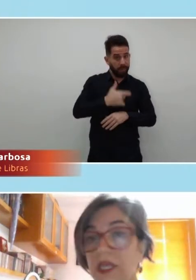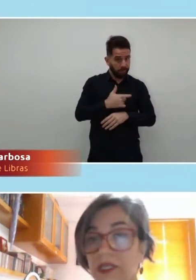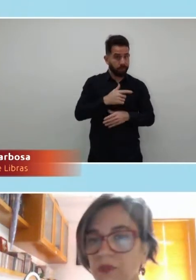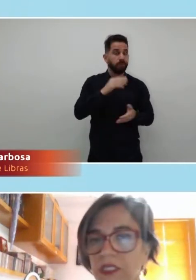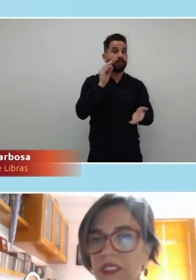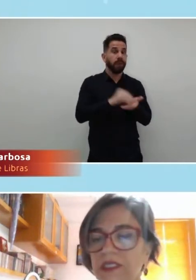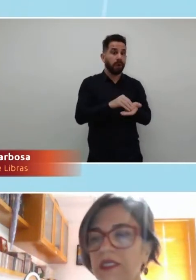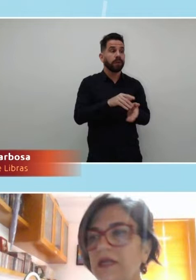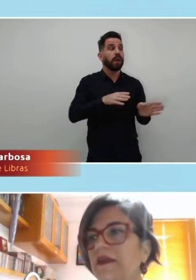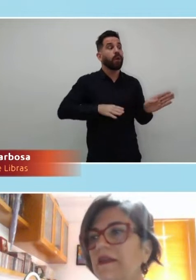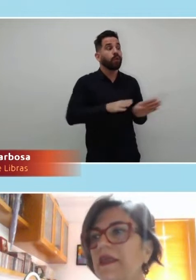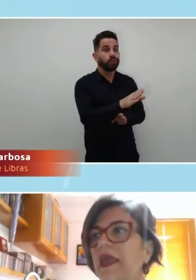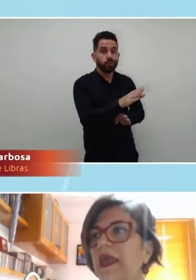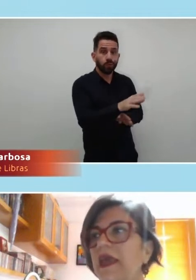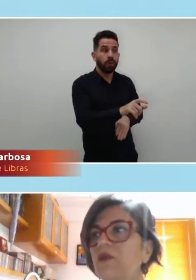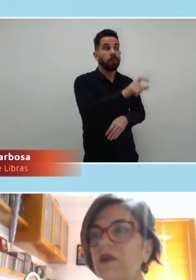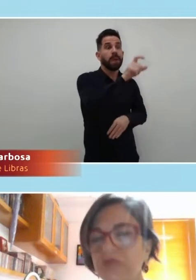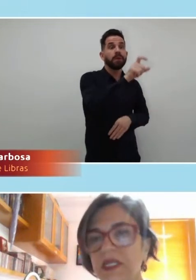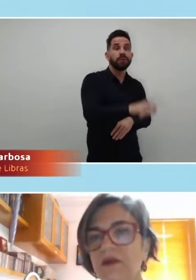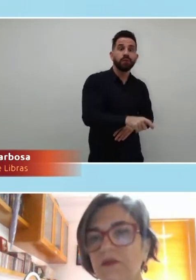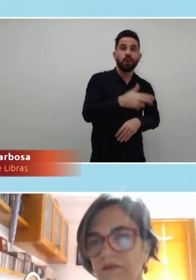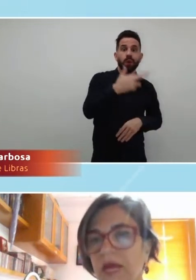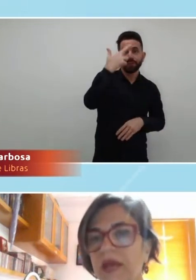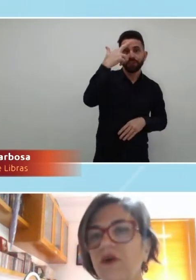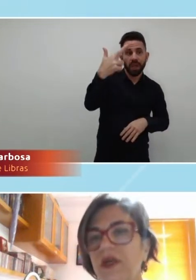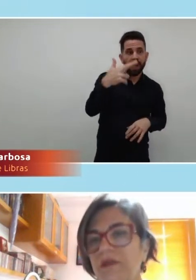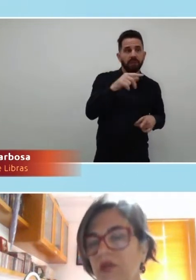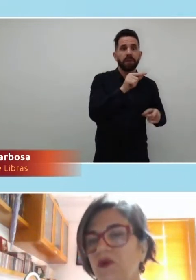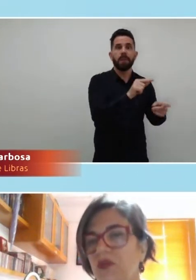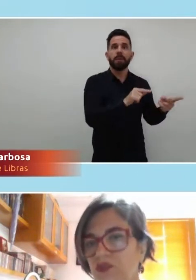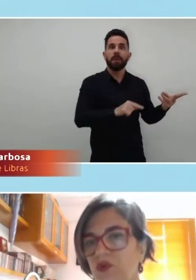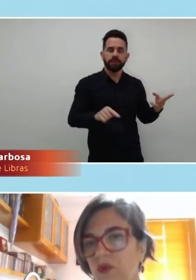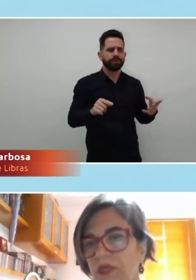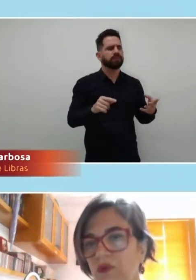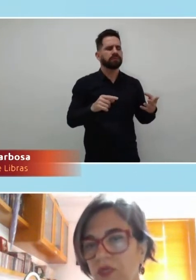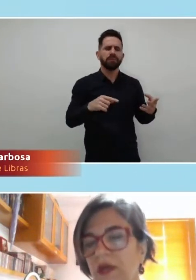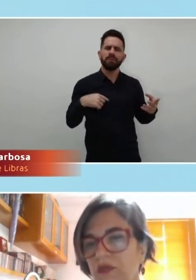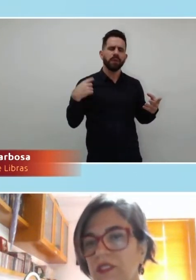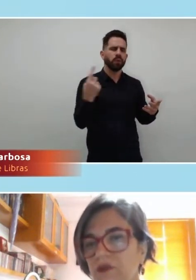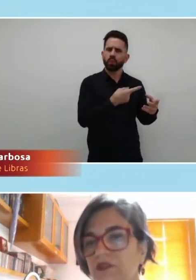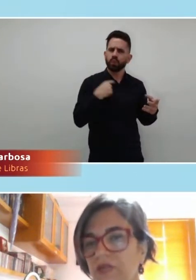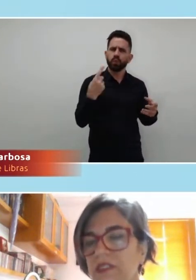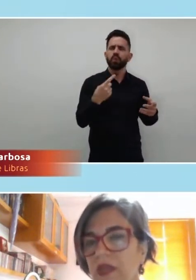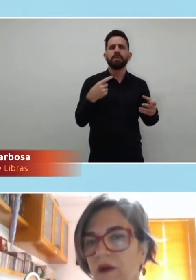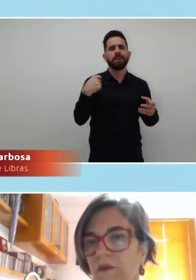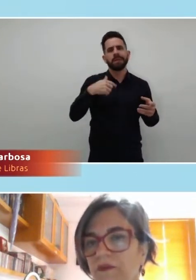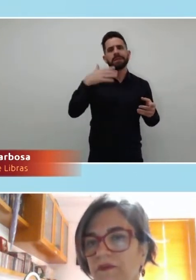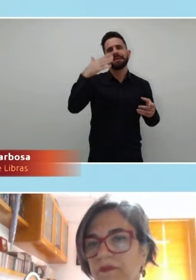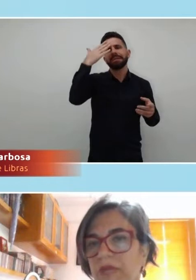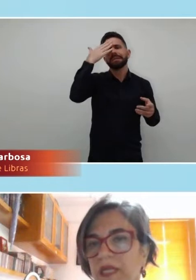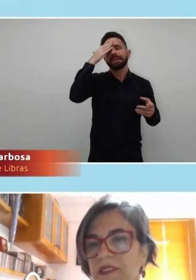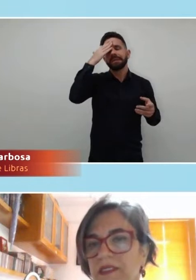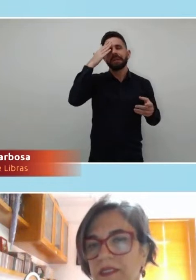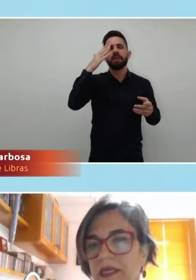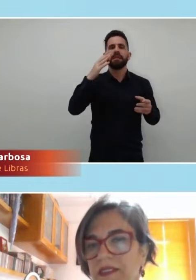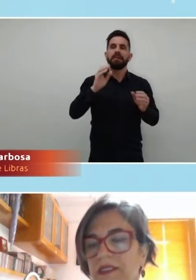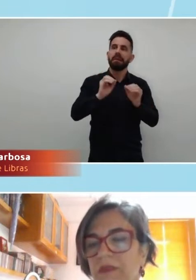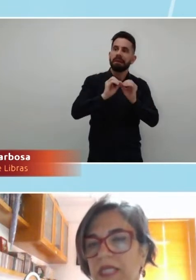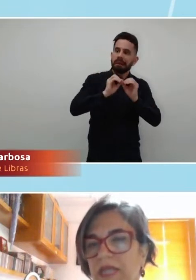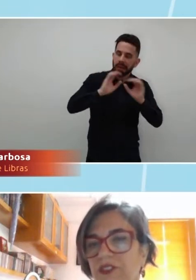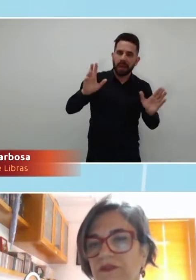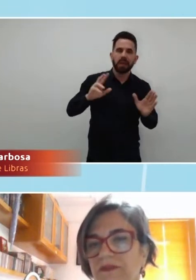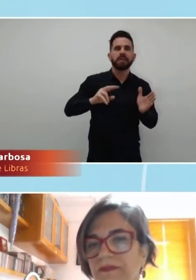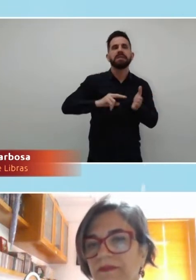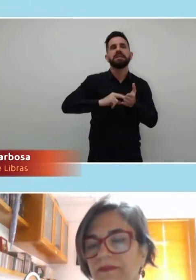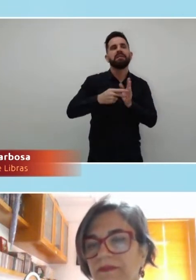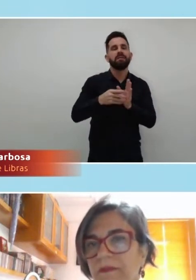de quem administra, uma visão maior e melhor sobre o que é o desenho universal para